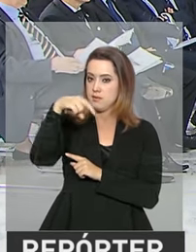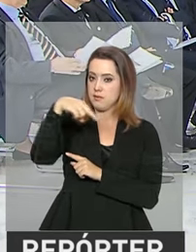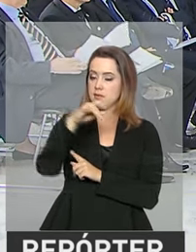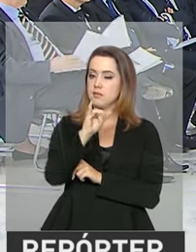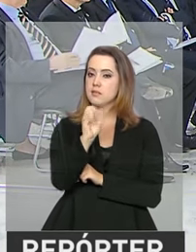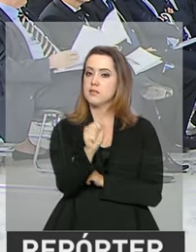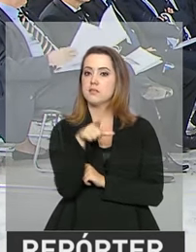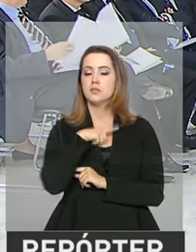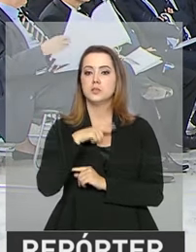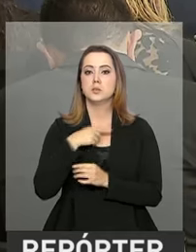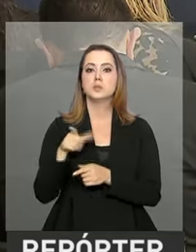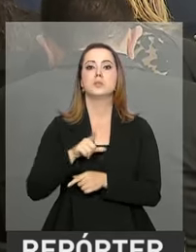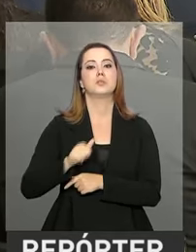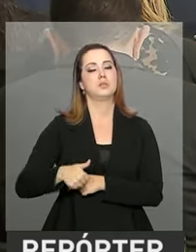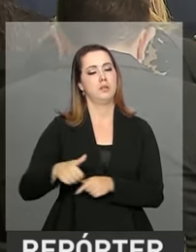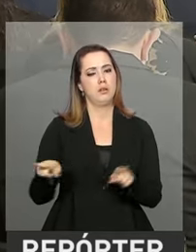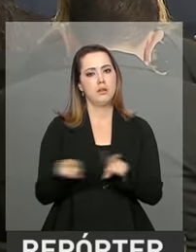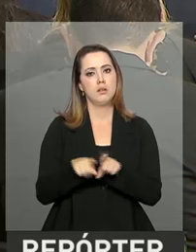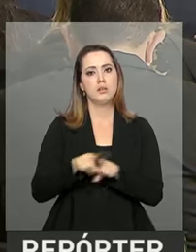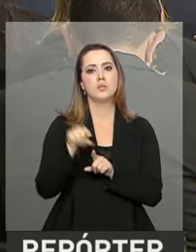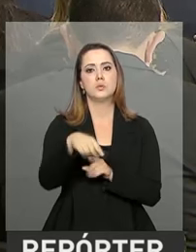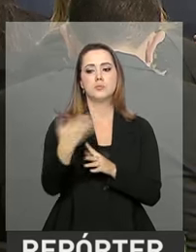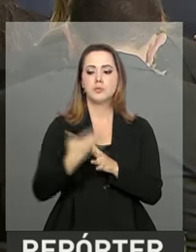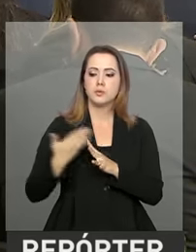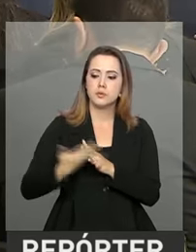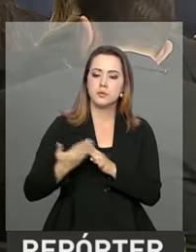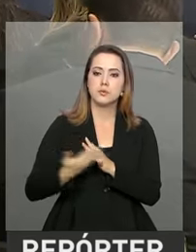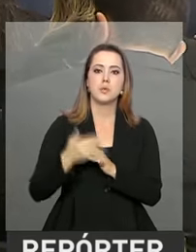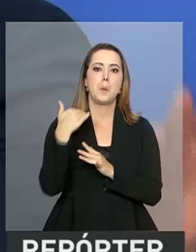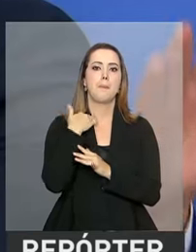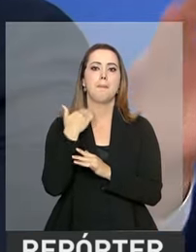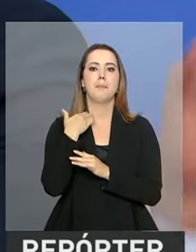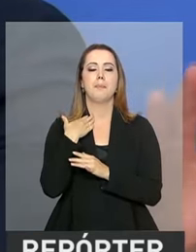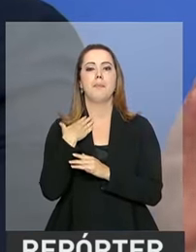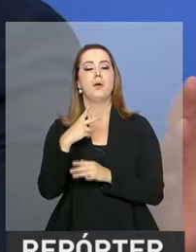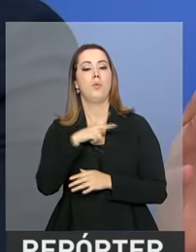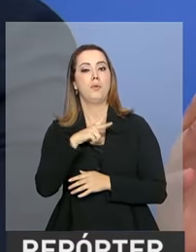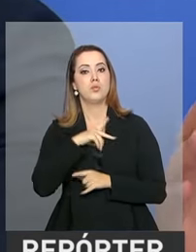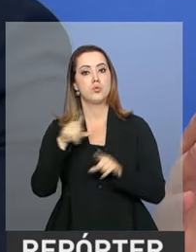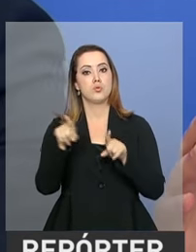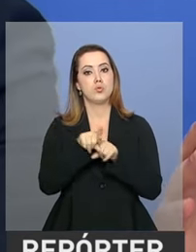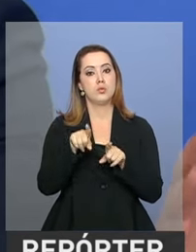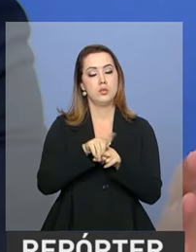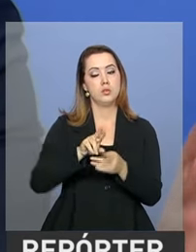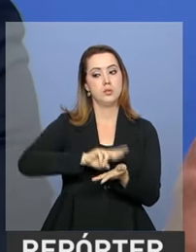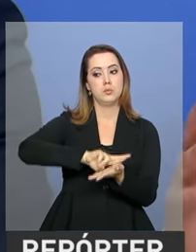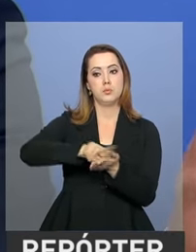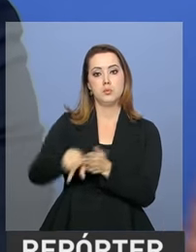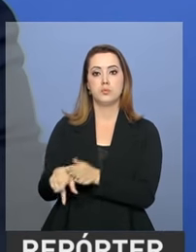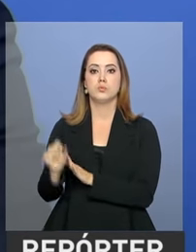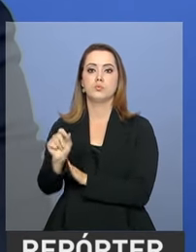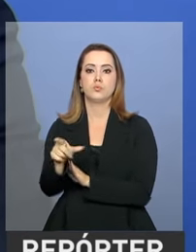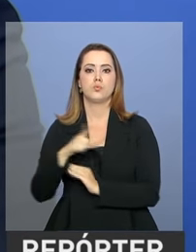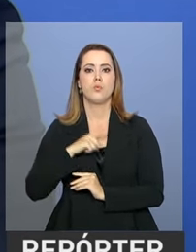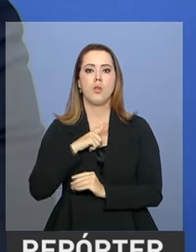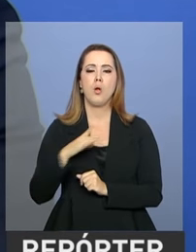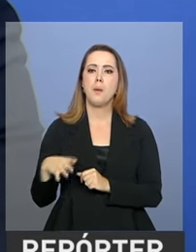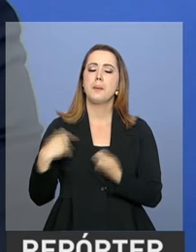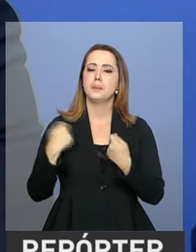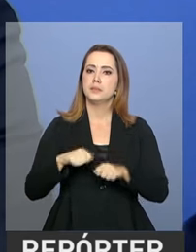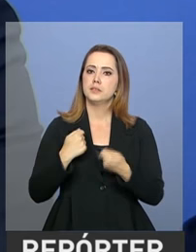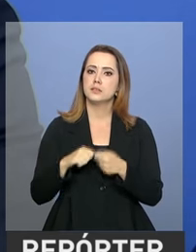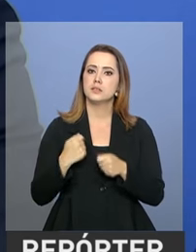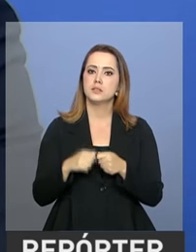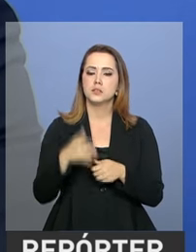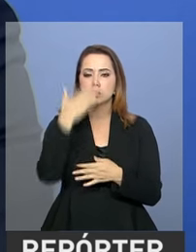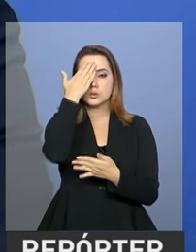maior participação de bancos privados e do mercado de capitais. É o ambiente de confiança que efetivamente gera